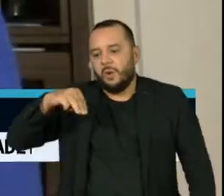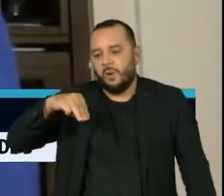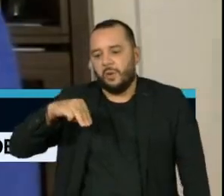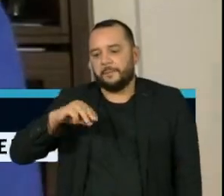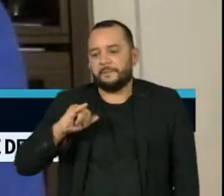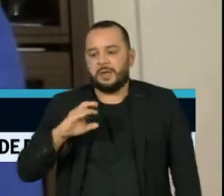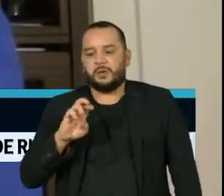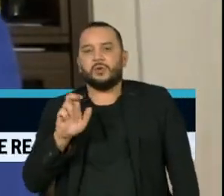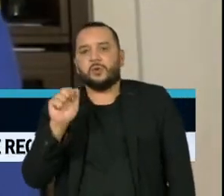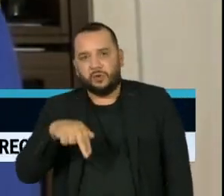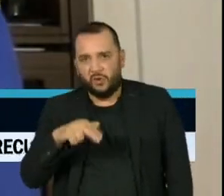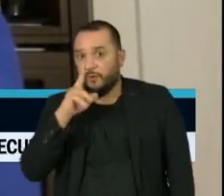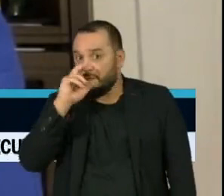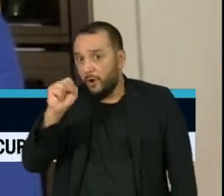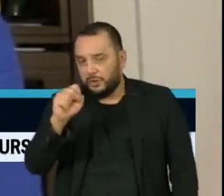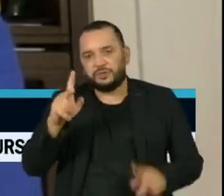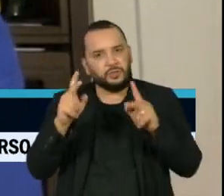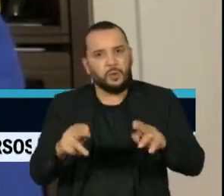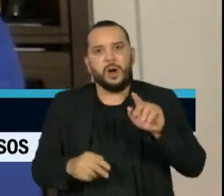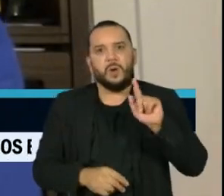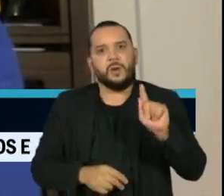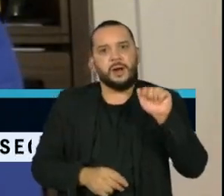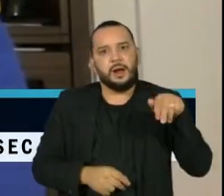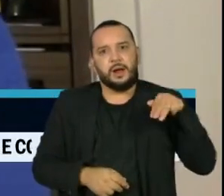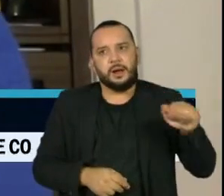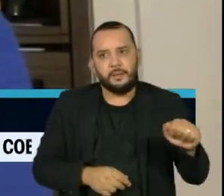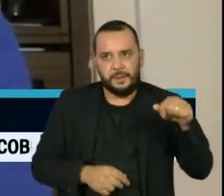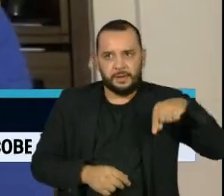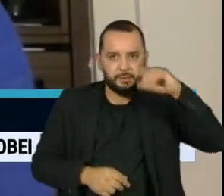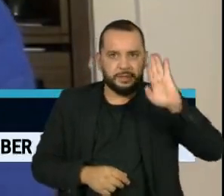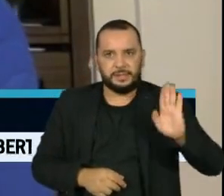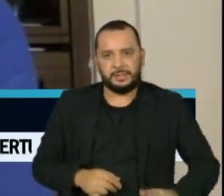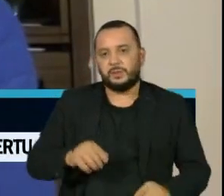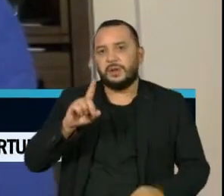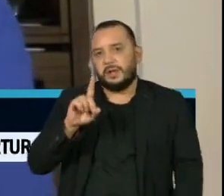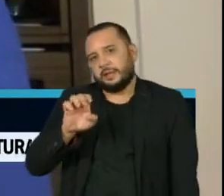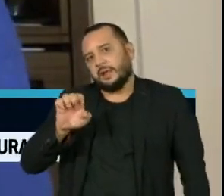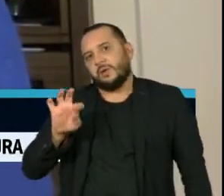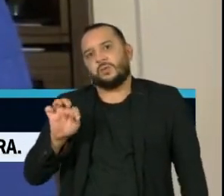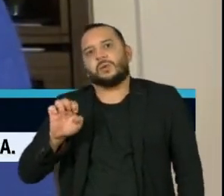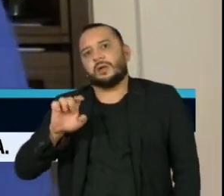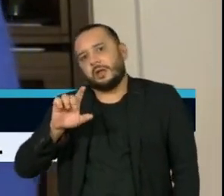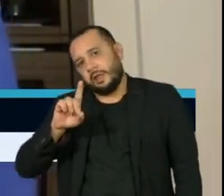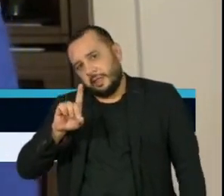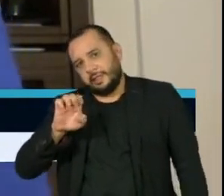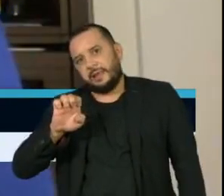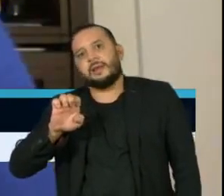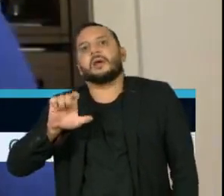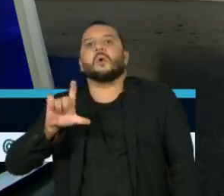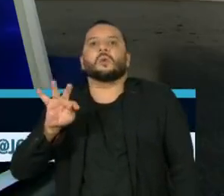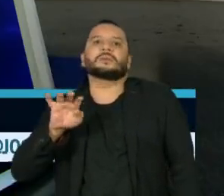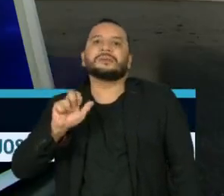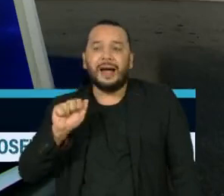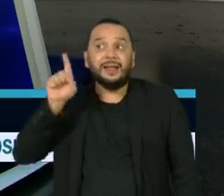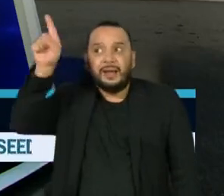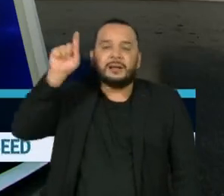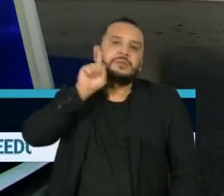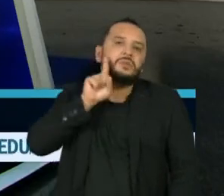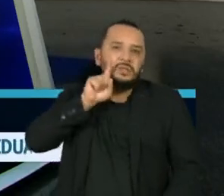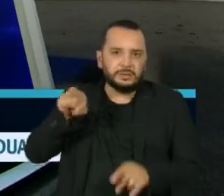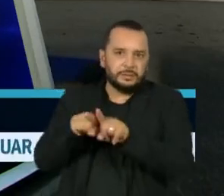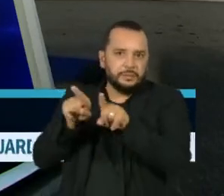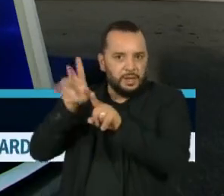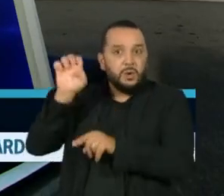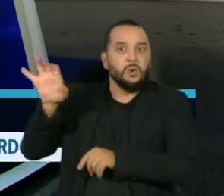variantes fizeram, como a Gama no Brasil, como a Delta nos Estados Unidos e na Europa, e ela tem sim a probabilidade de